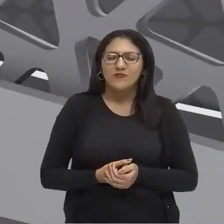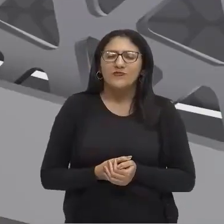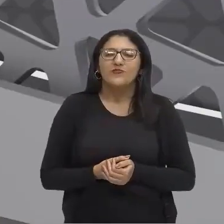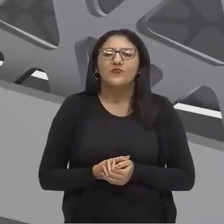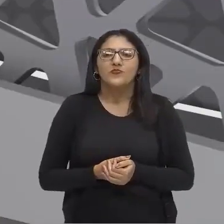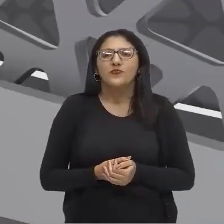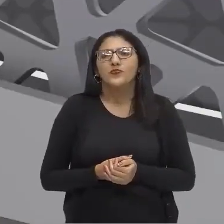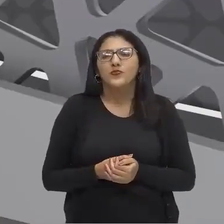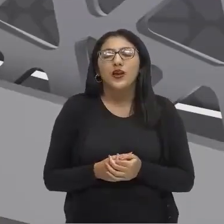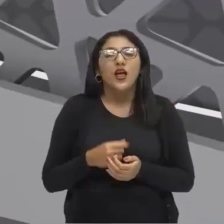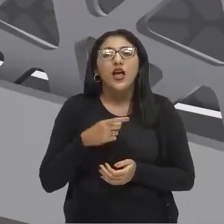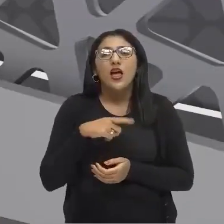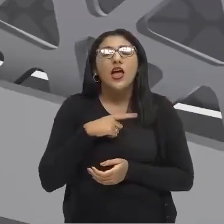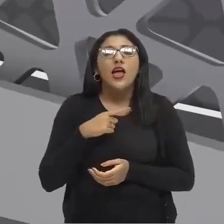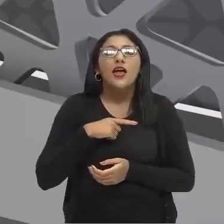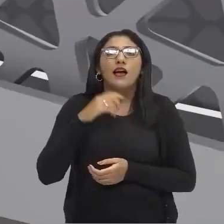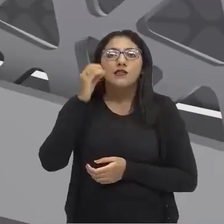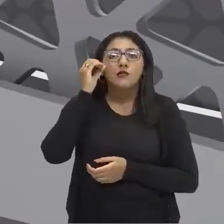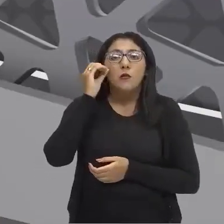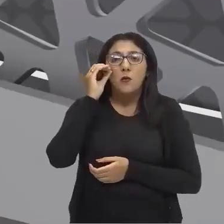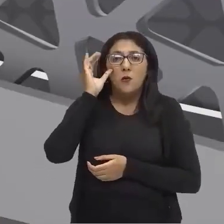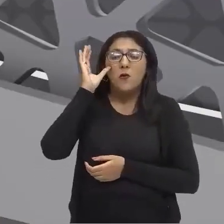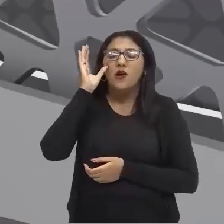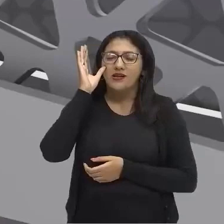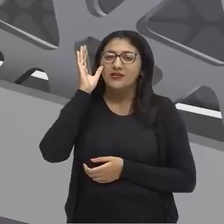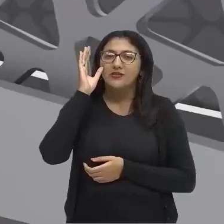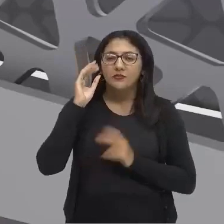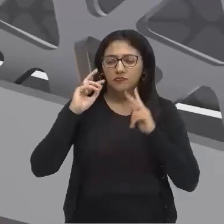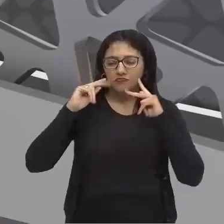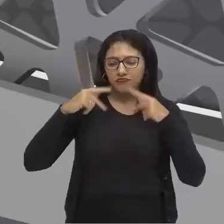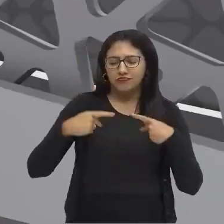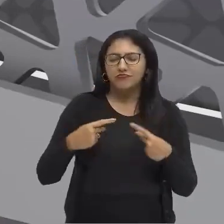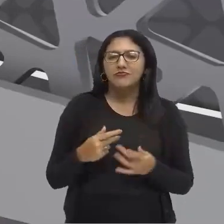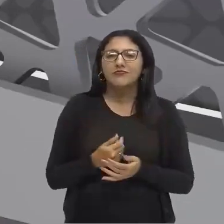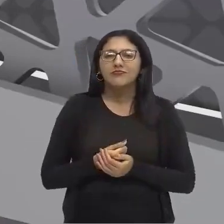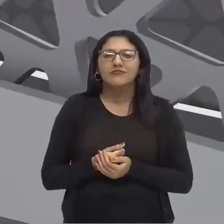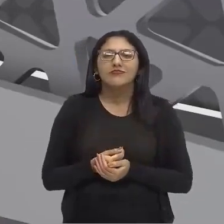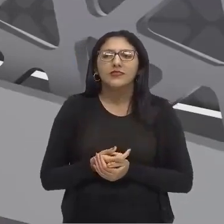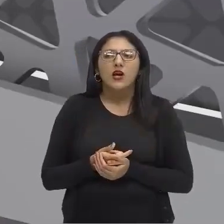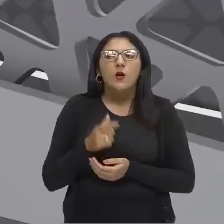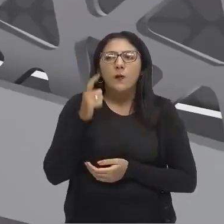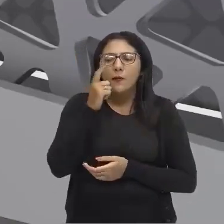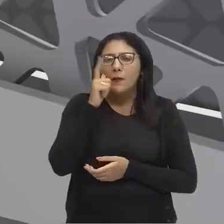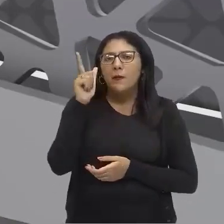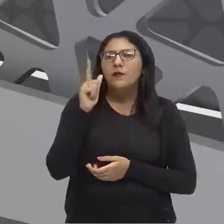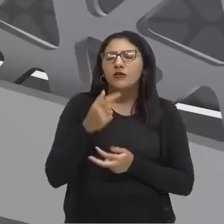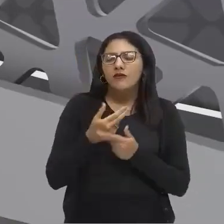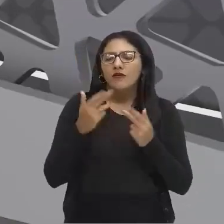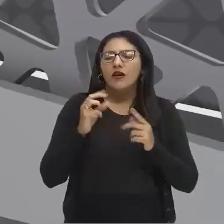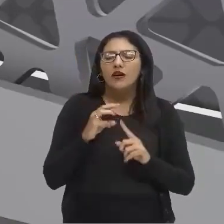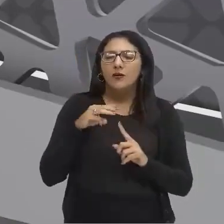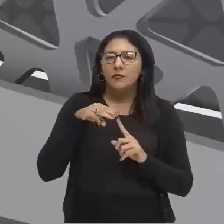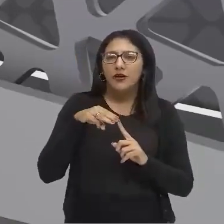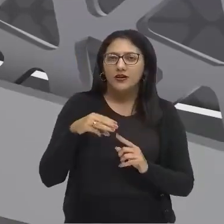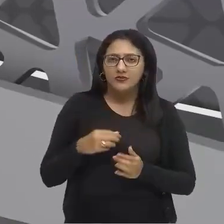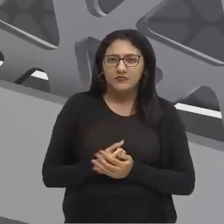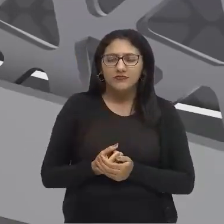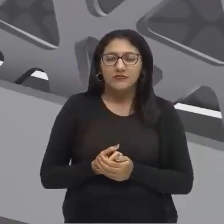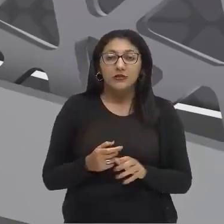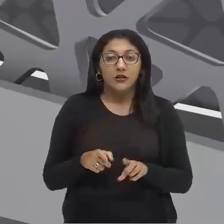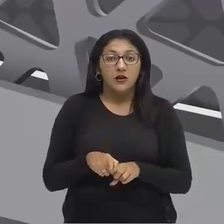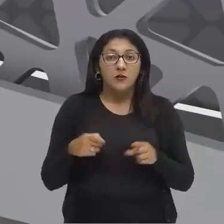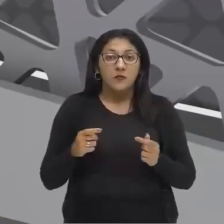E isso vai te levar ao conhecimento, ao teu autoconhecimento e conseguir as tuas metas. Mas nós temos que